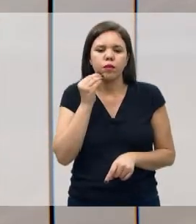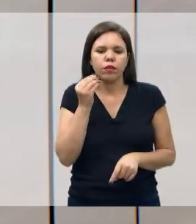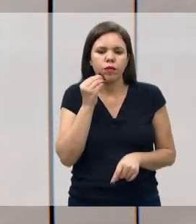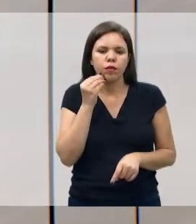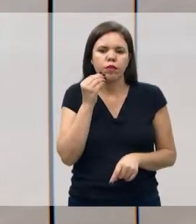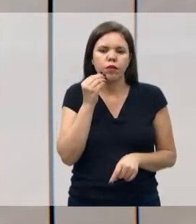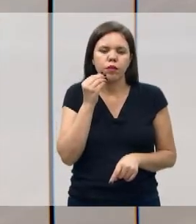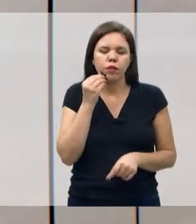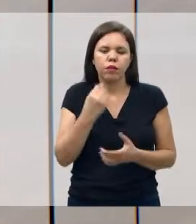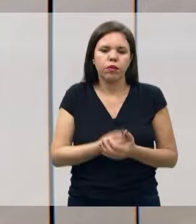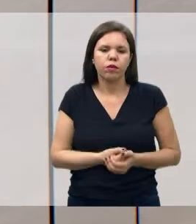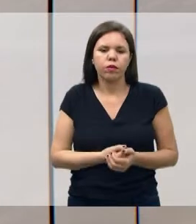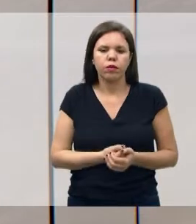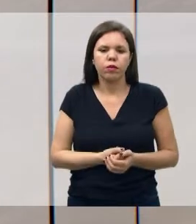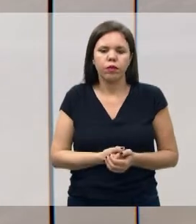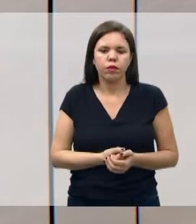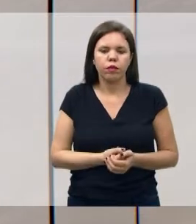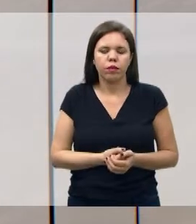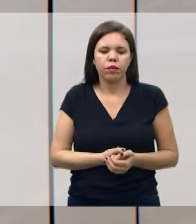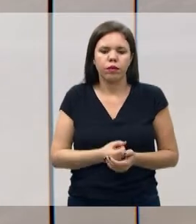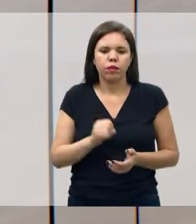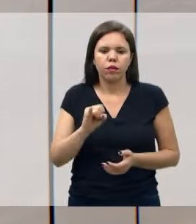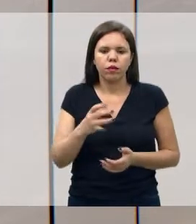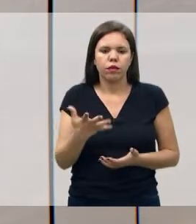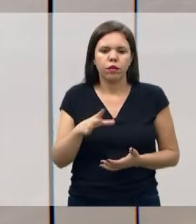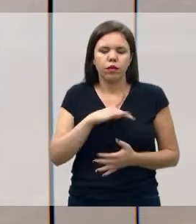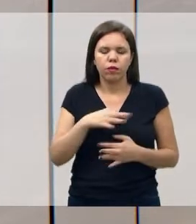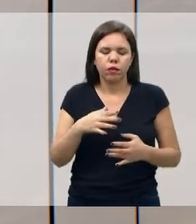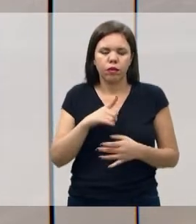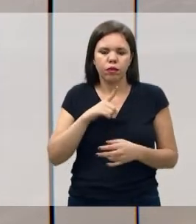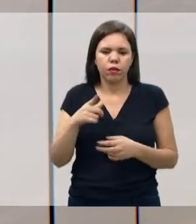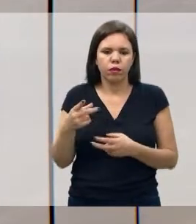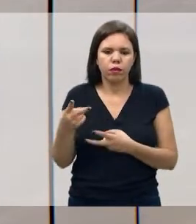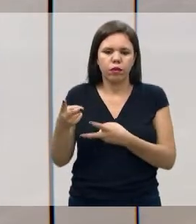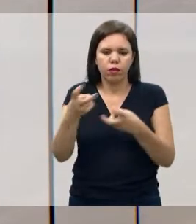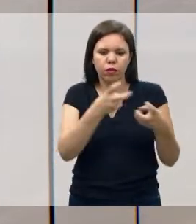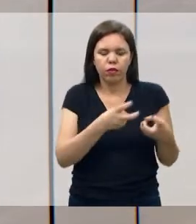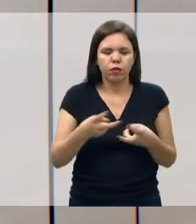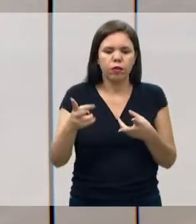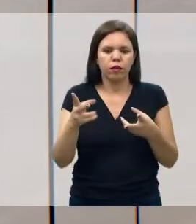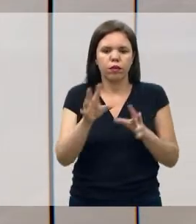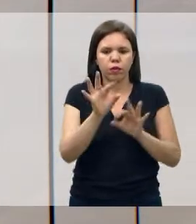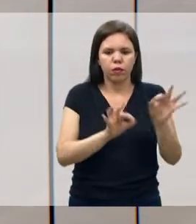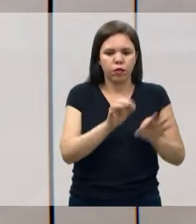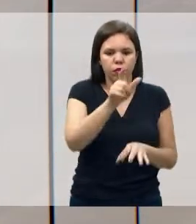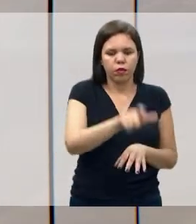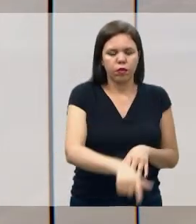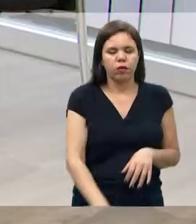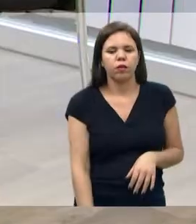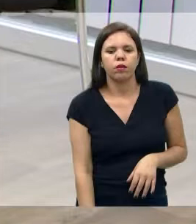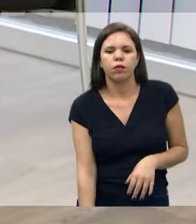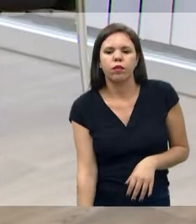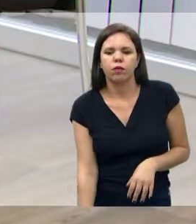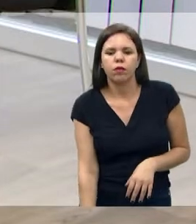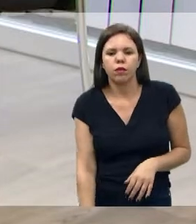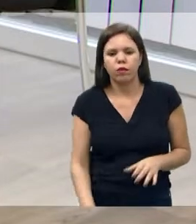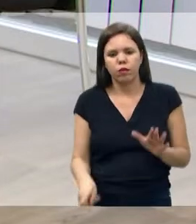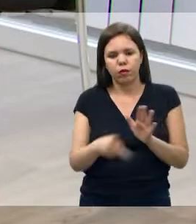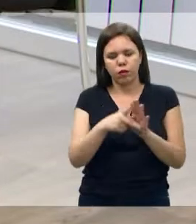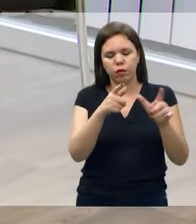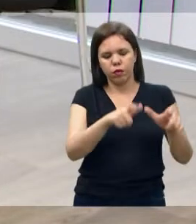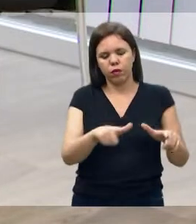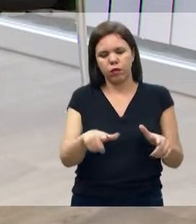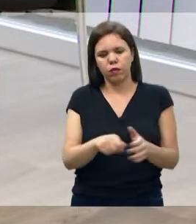e eu queria saber se a cidade tem esse olhar de preparar uma pessoa, além de termos aí os lugares especializados,